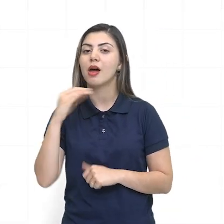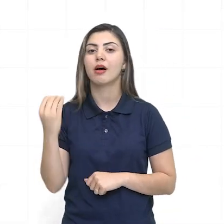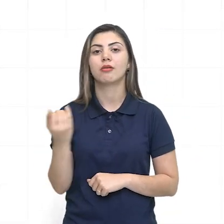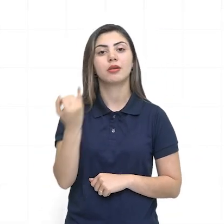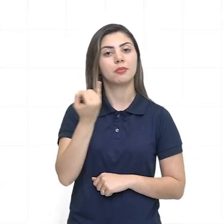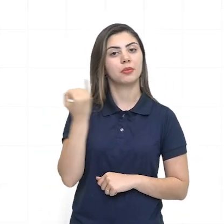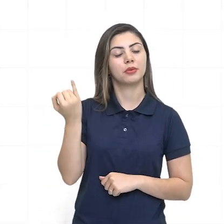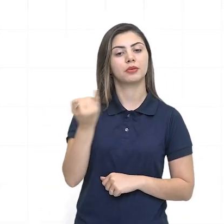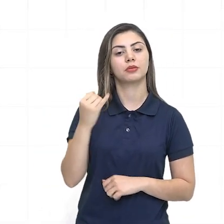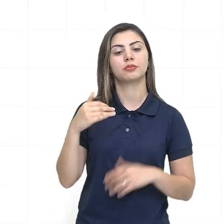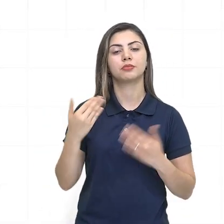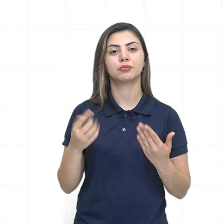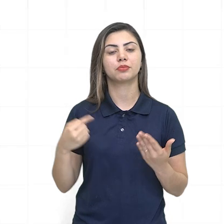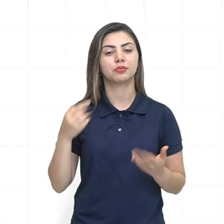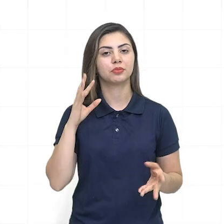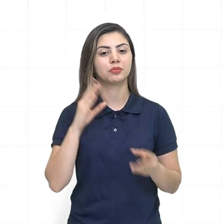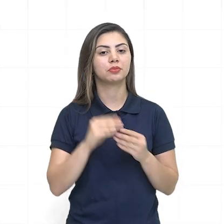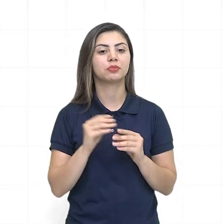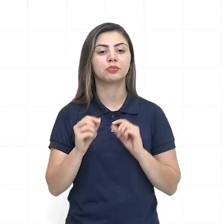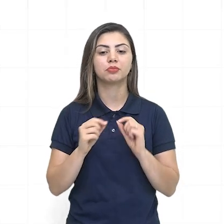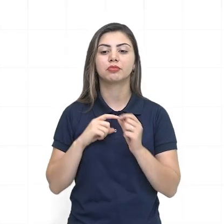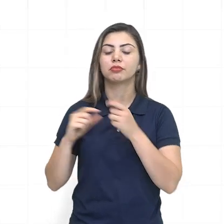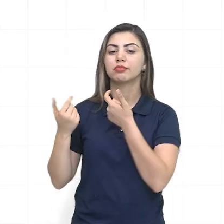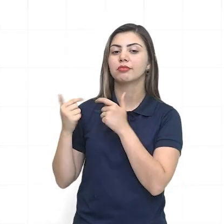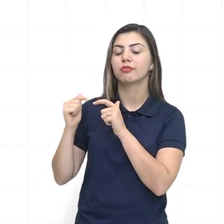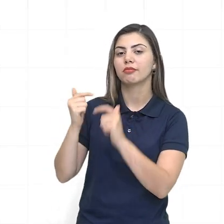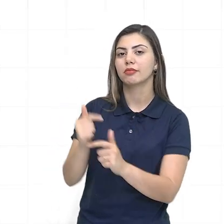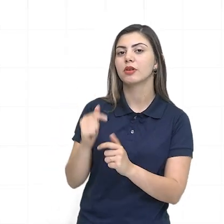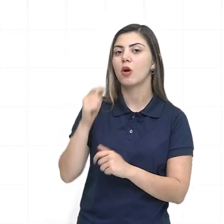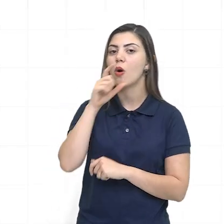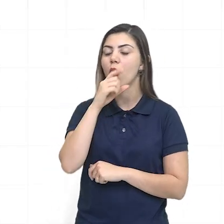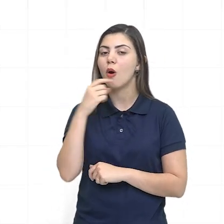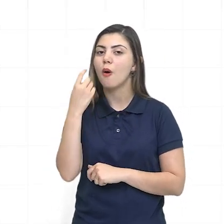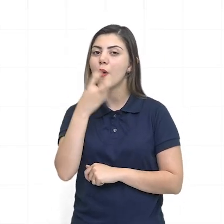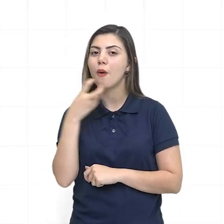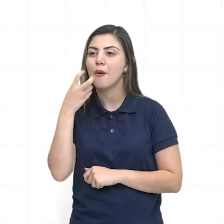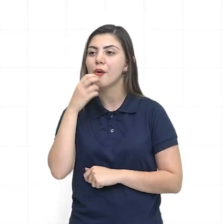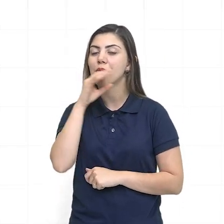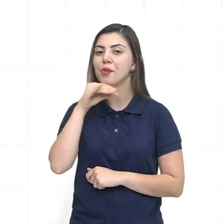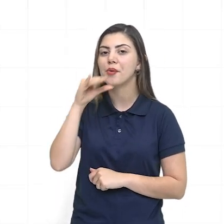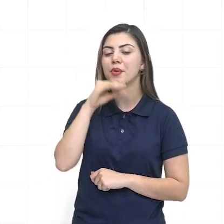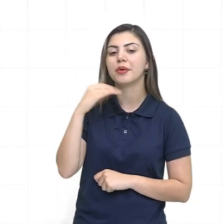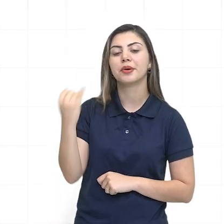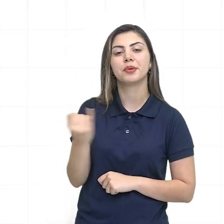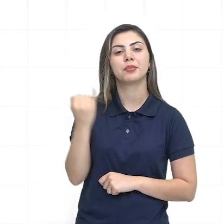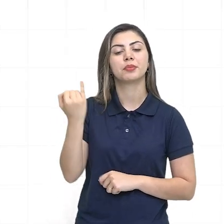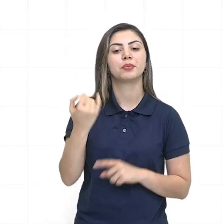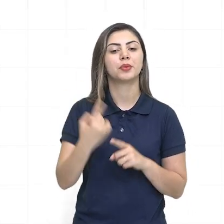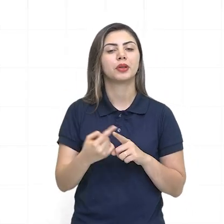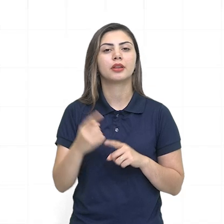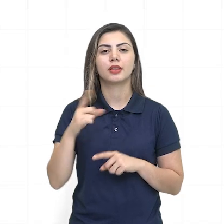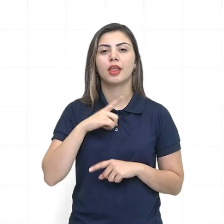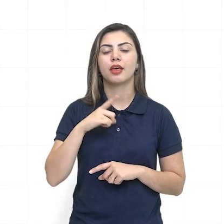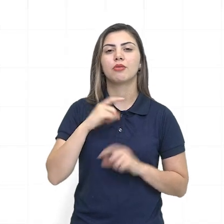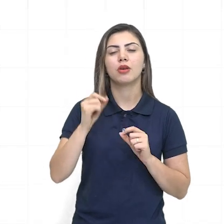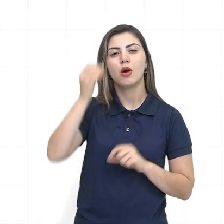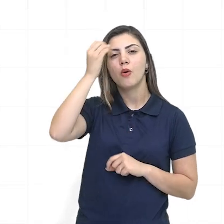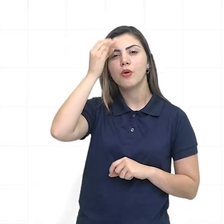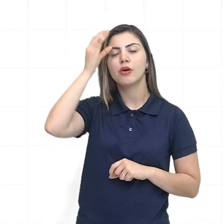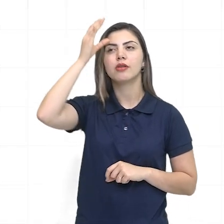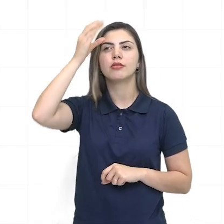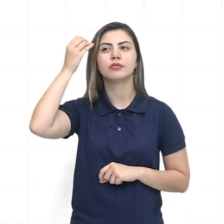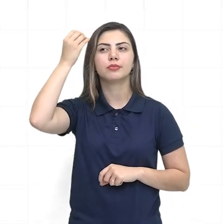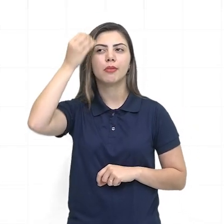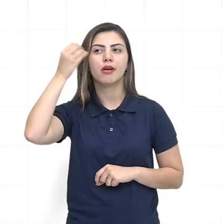Vamos entender que a tradição oral tem uma grande importância, porque a transmissão desse conhecimento ao longo do